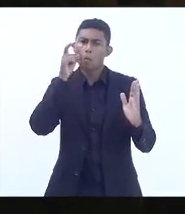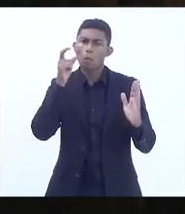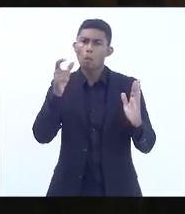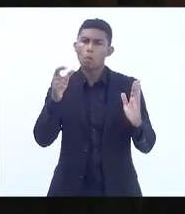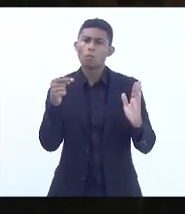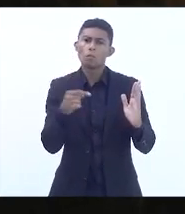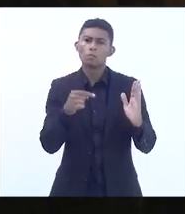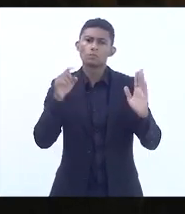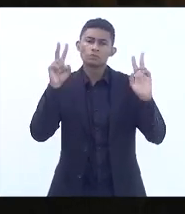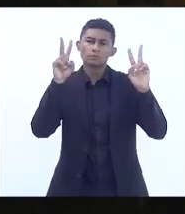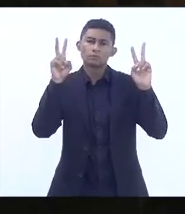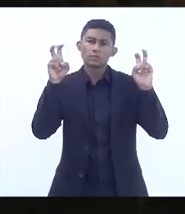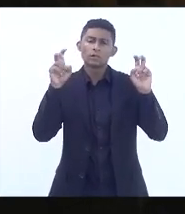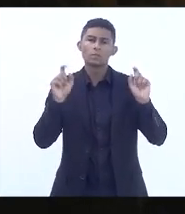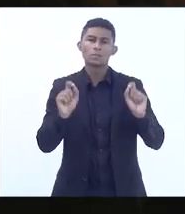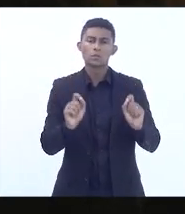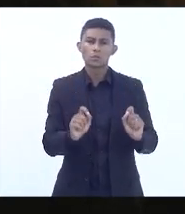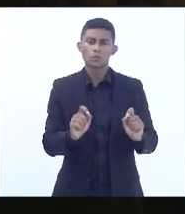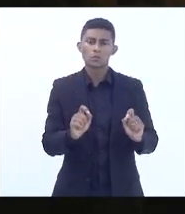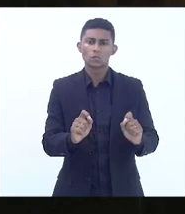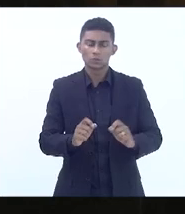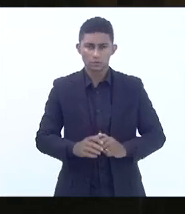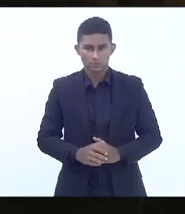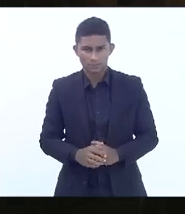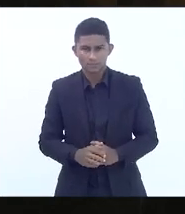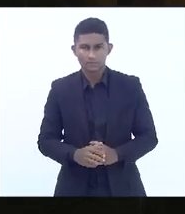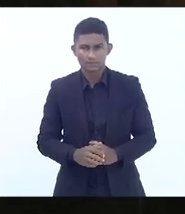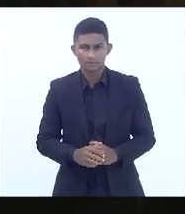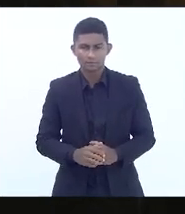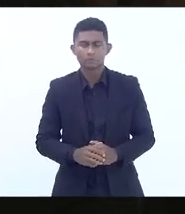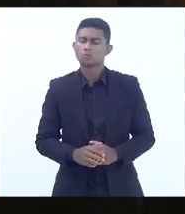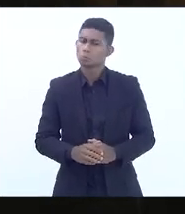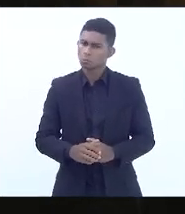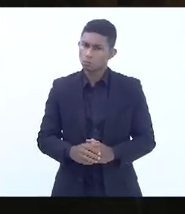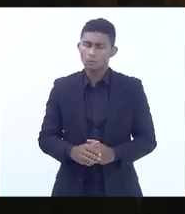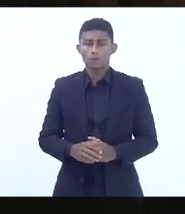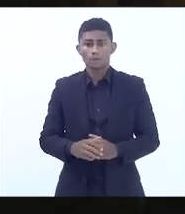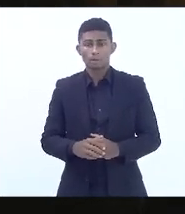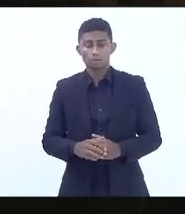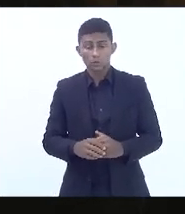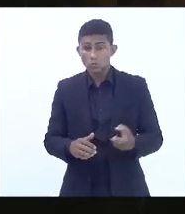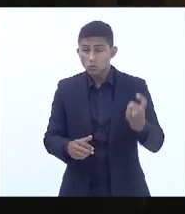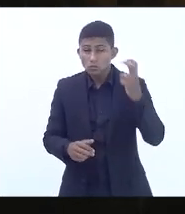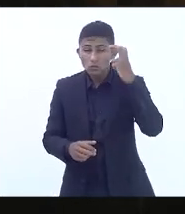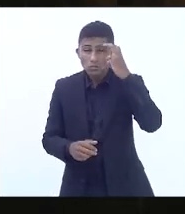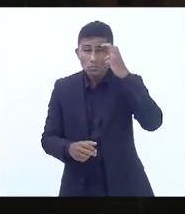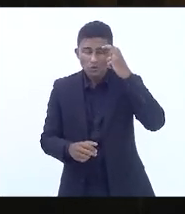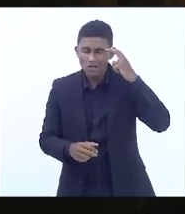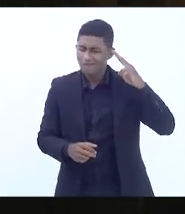é O Intangível Valor da Cultura.